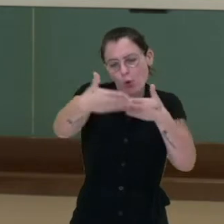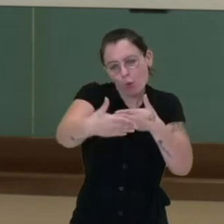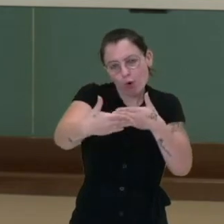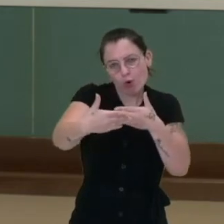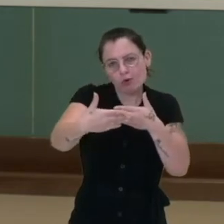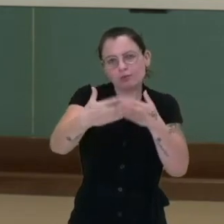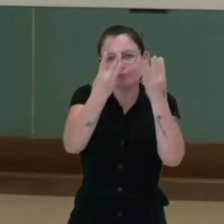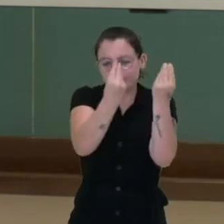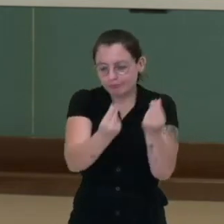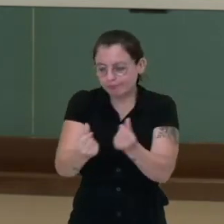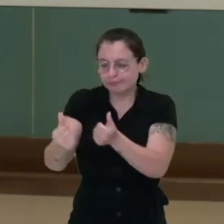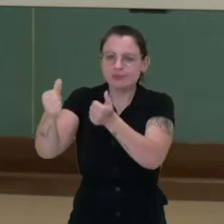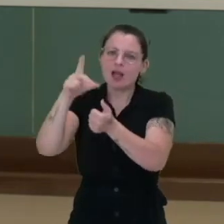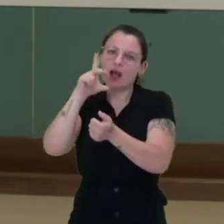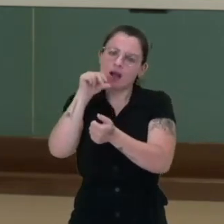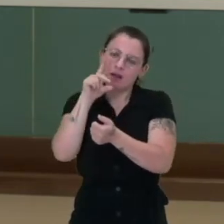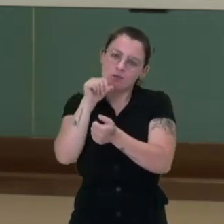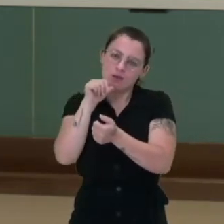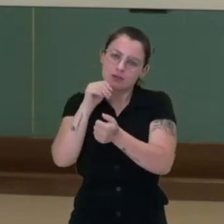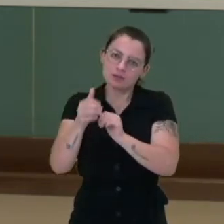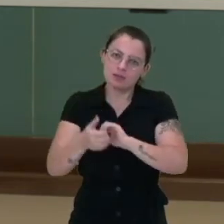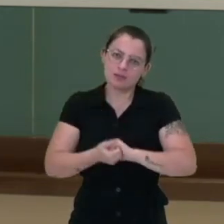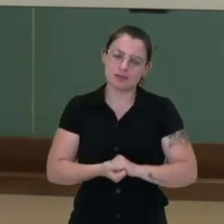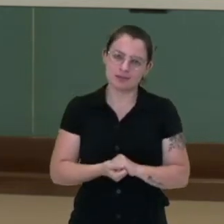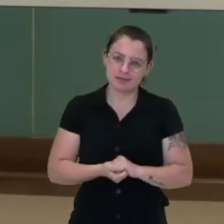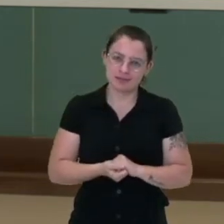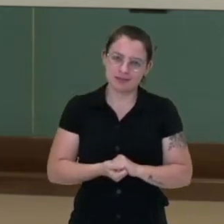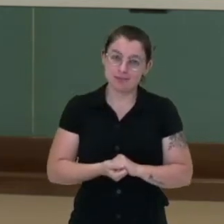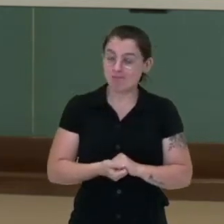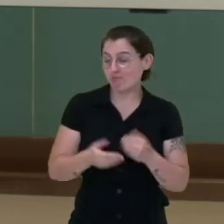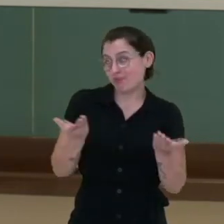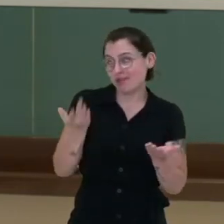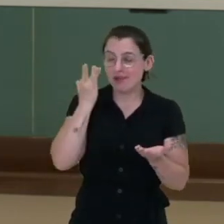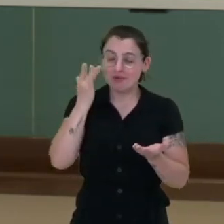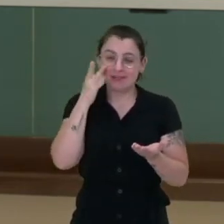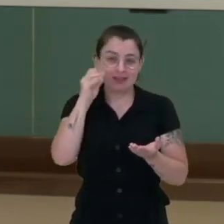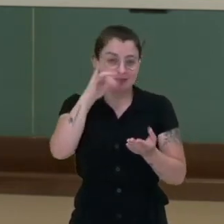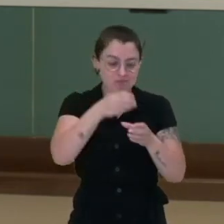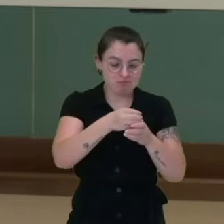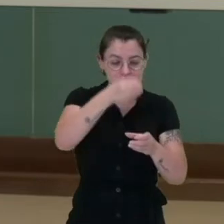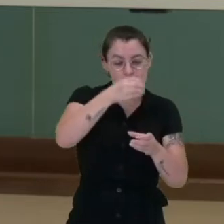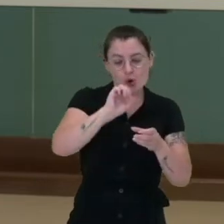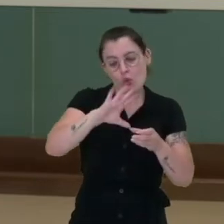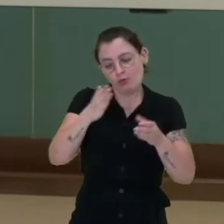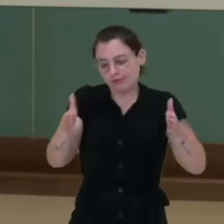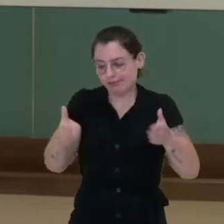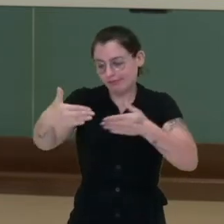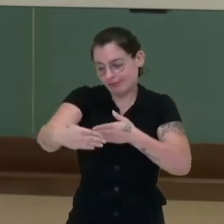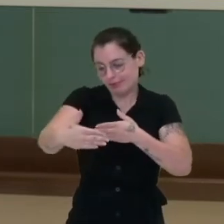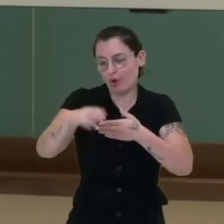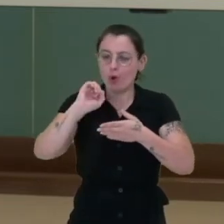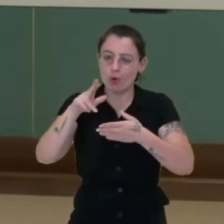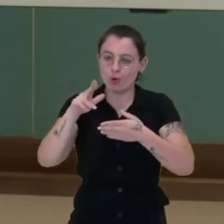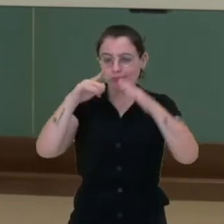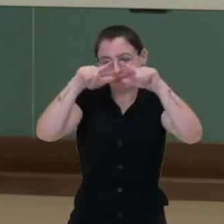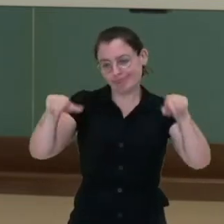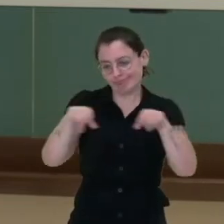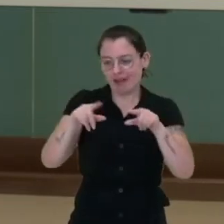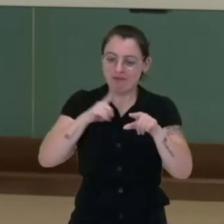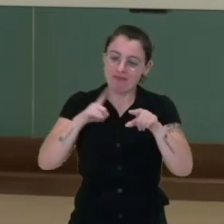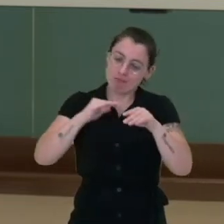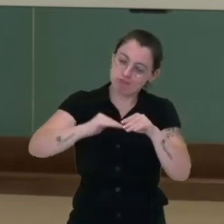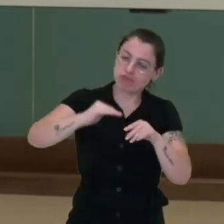torna líquido, vai ficar com o formato do recipiente que ele se encontra. Mudou o formato, Fabiano, mas